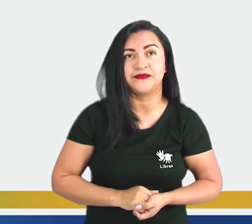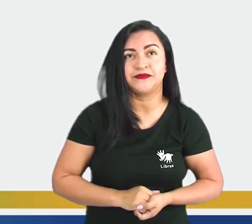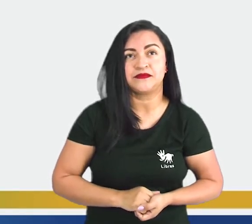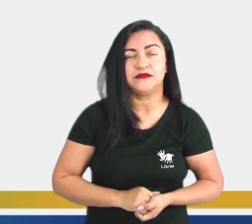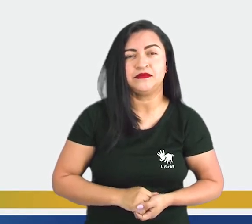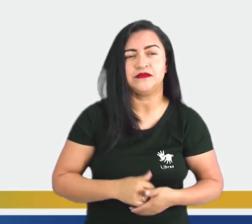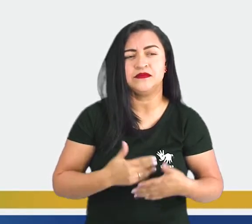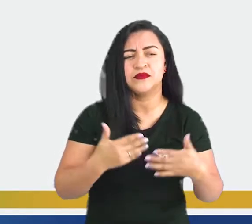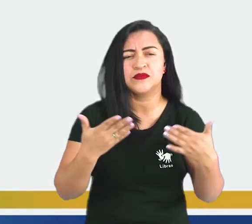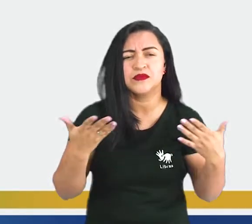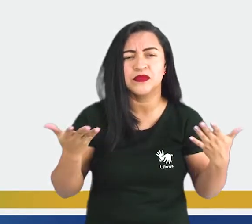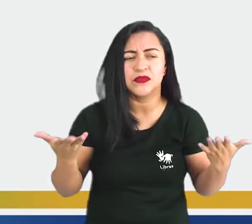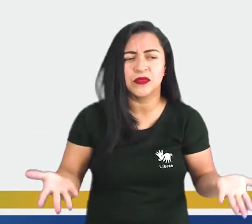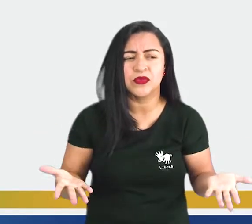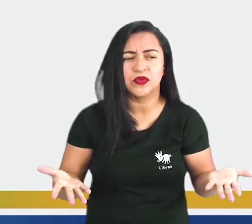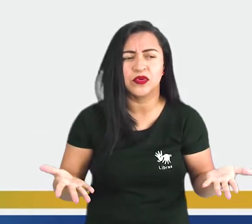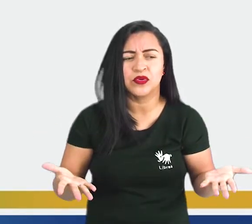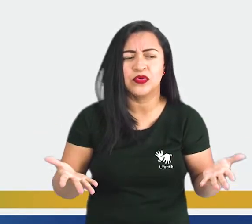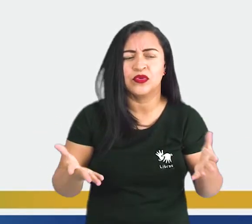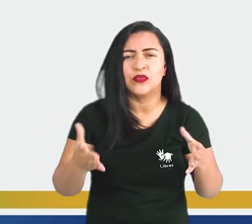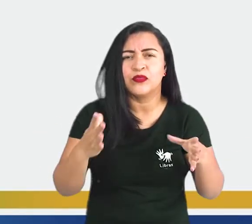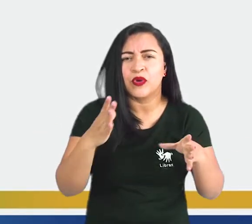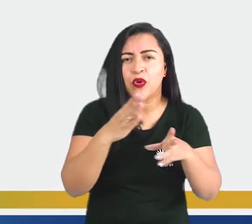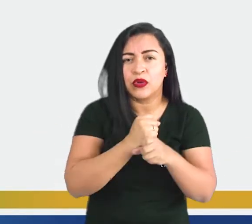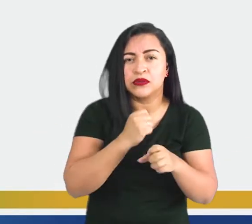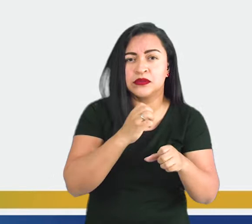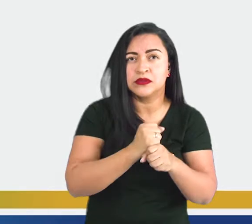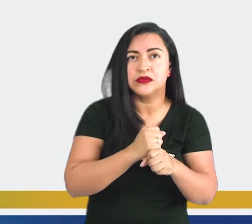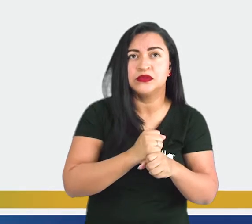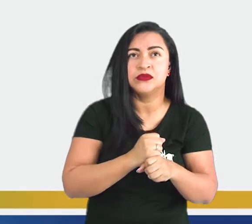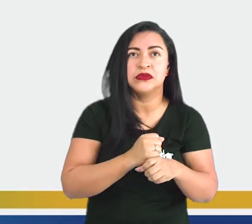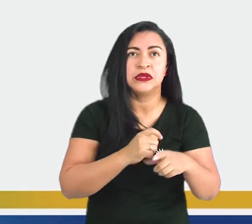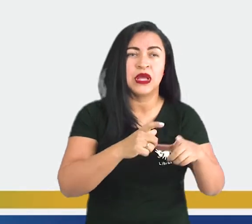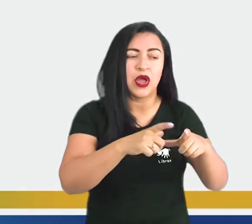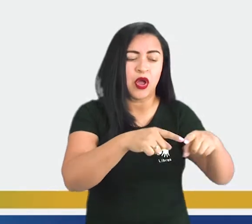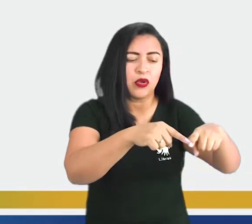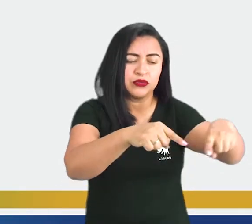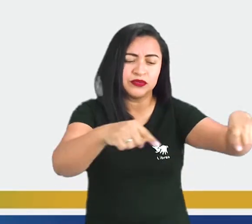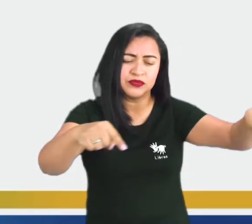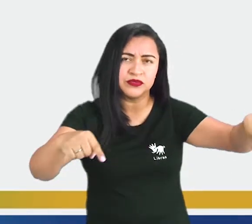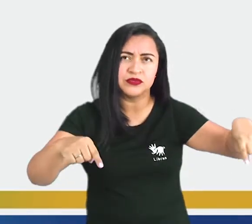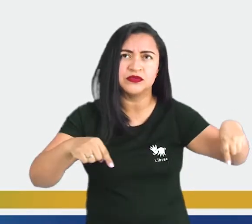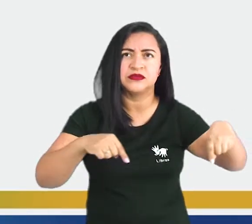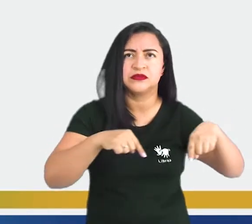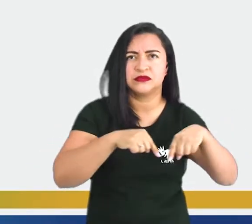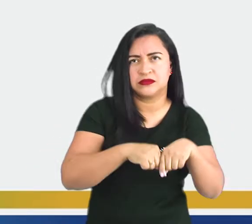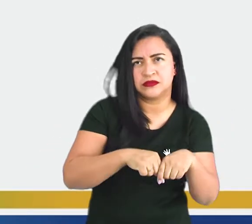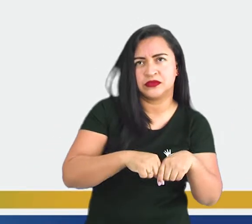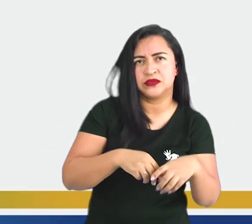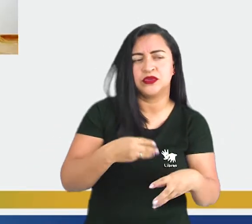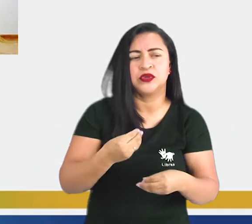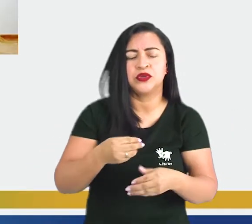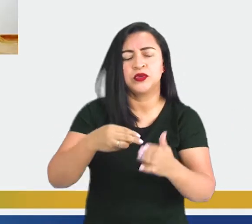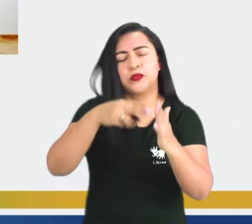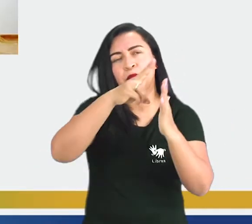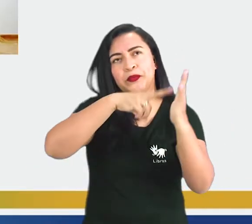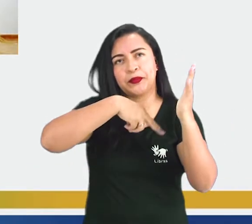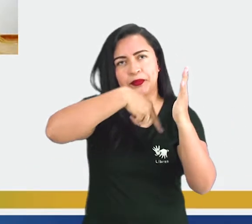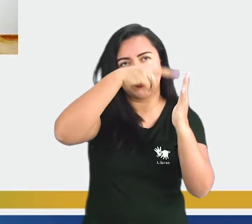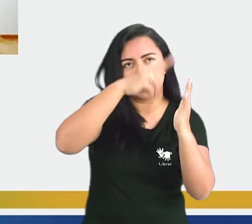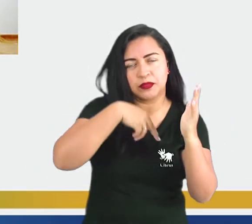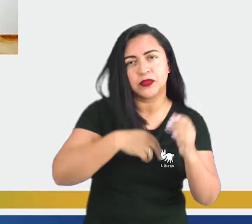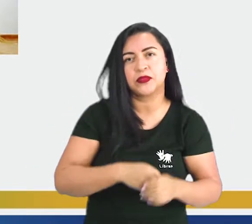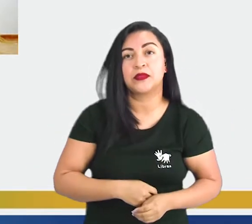Então, calcular as dimensões de um terreno, custo para pintar uma parede, material necessário para construir